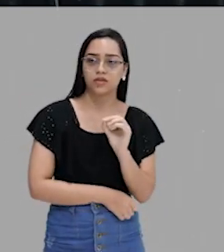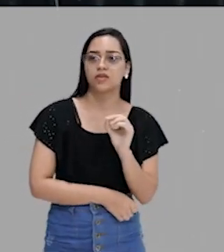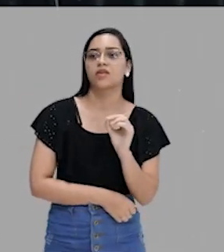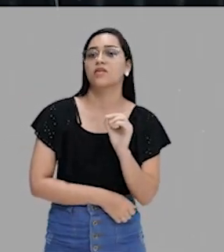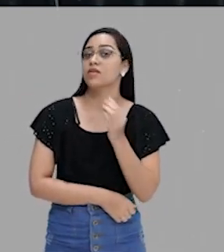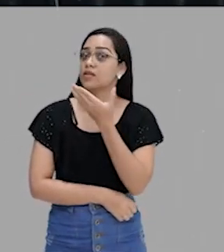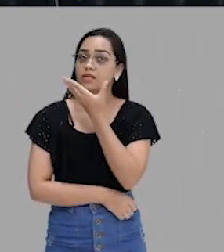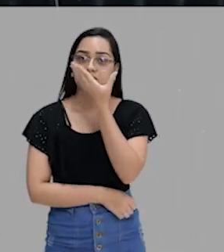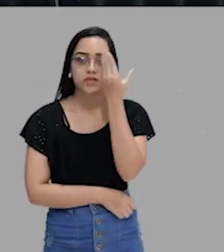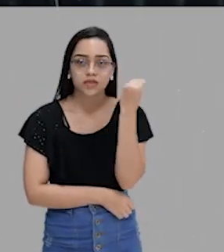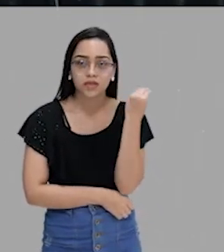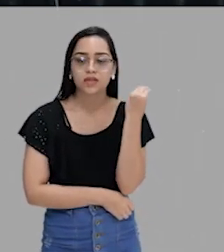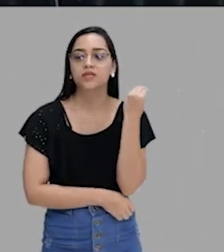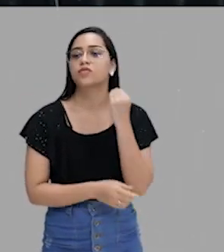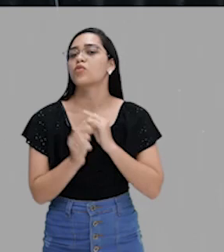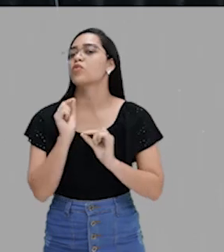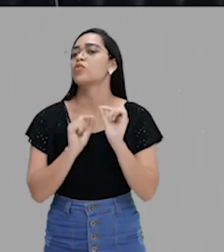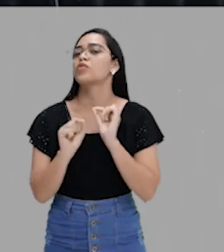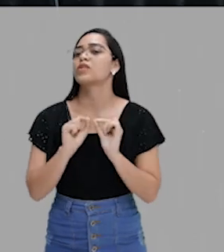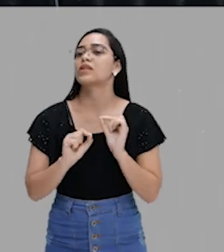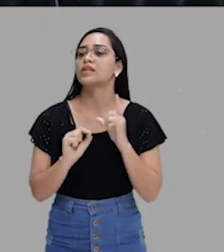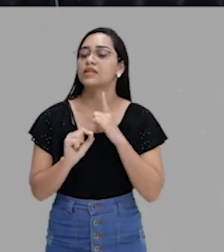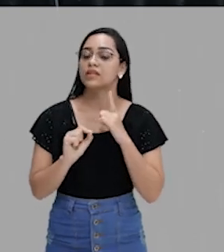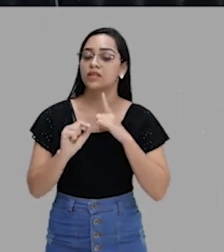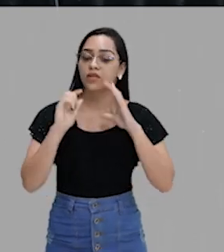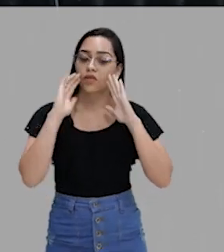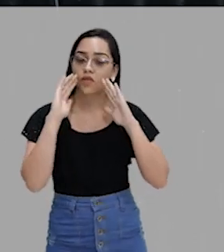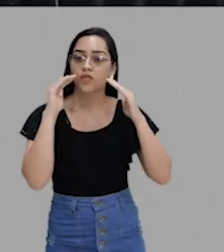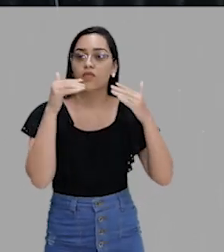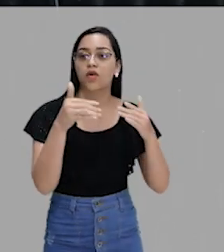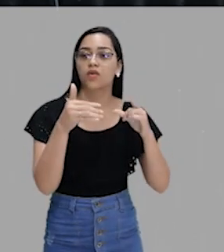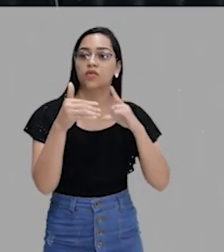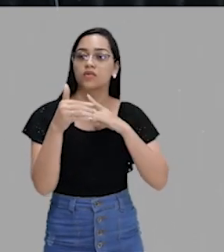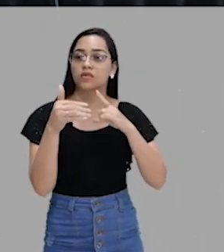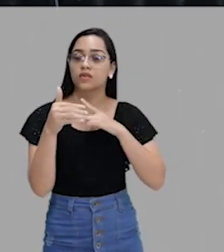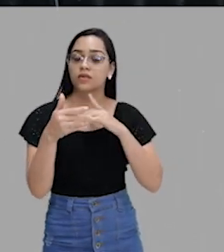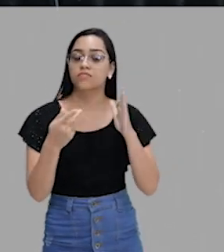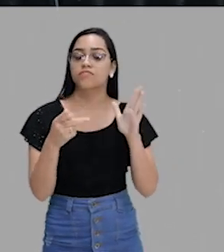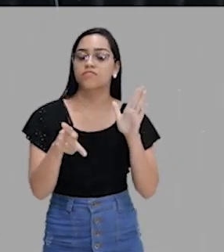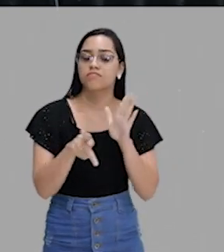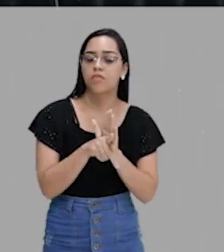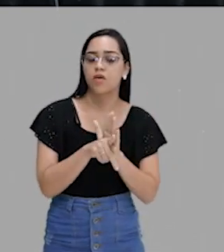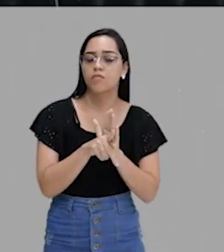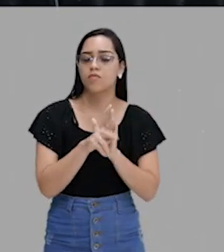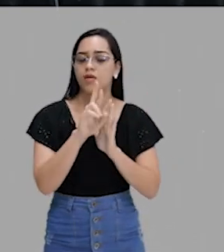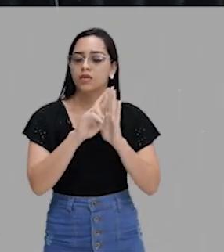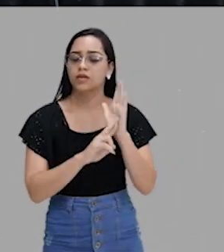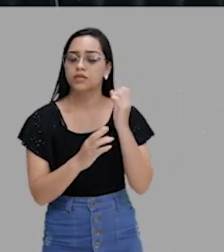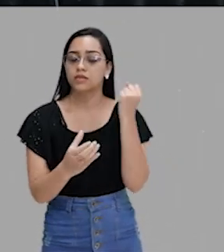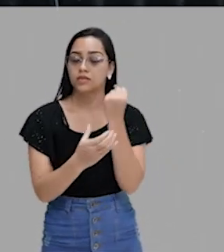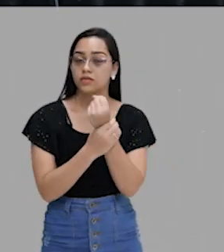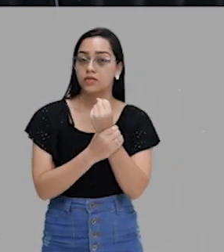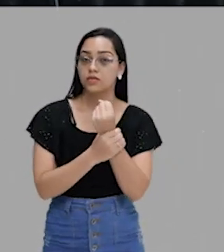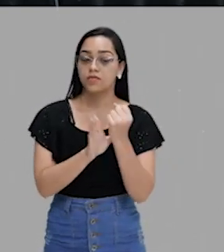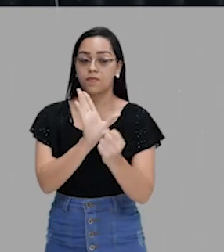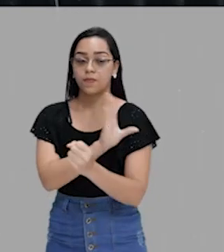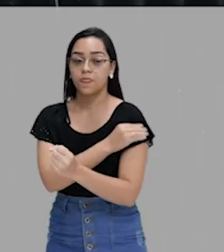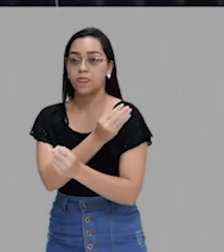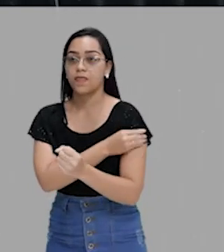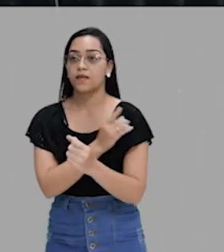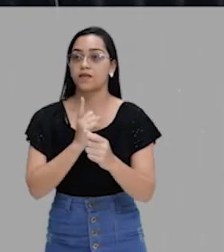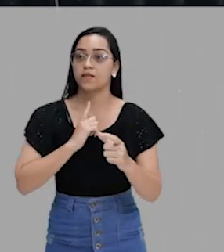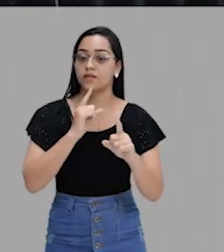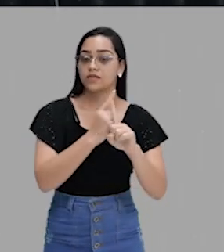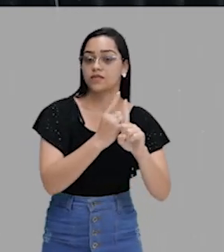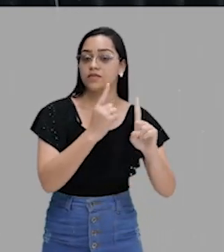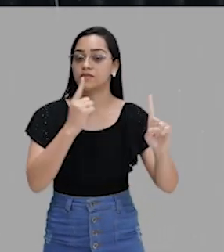Não esqueçam de atentar para os protocolos de segurança, álcool em gel, mantenha a